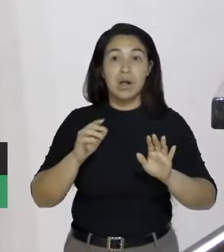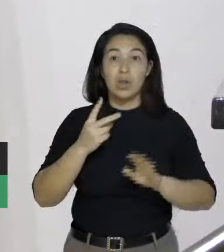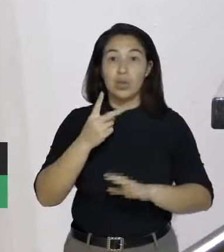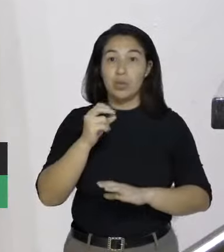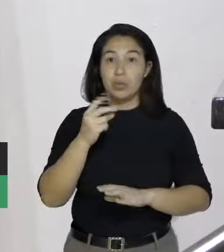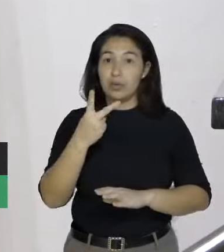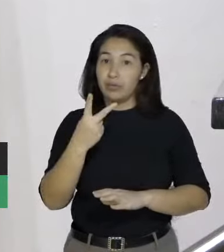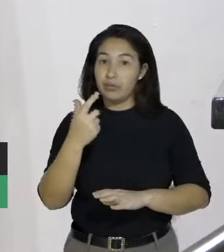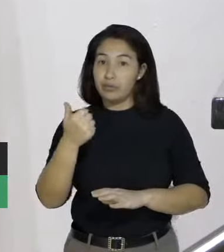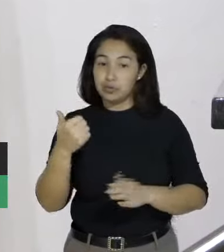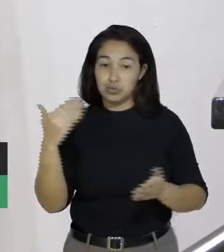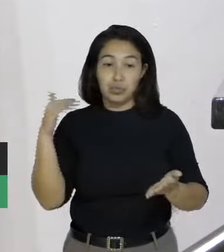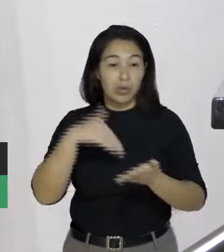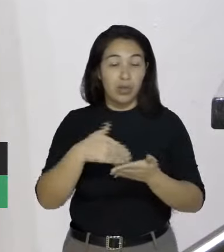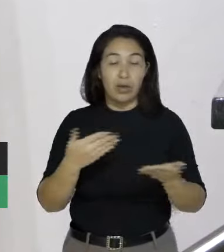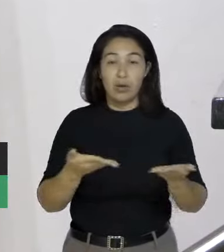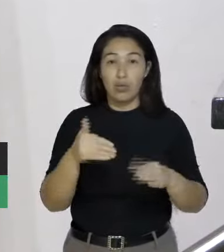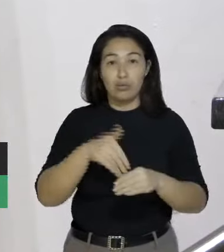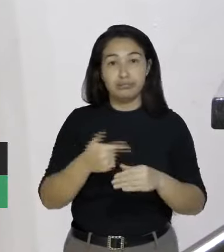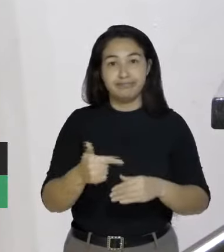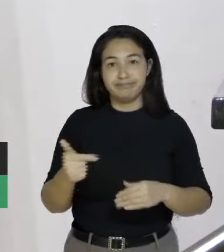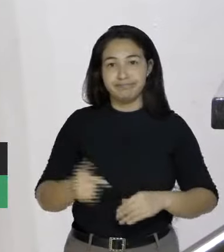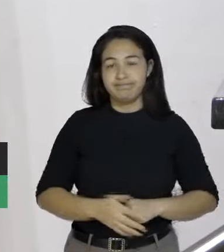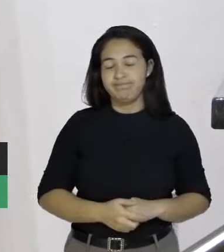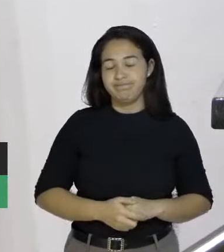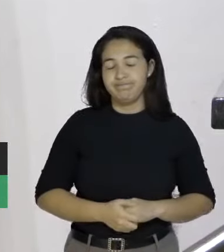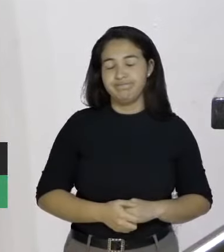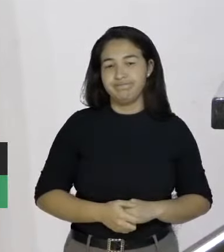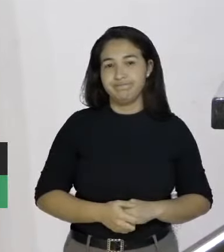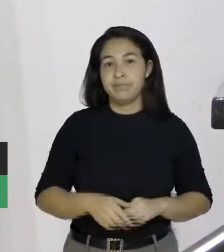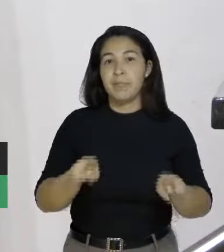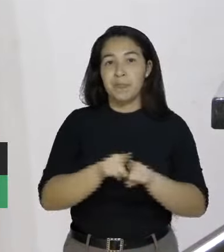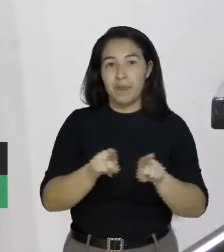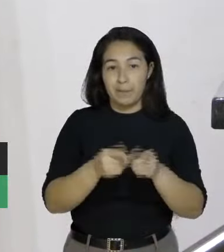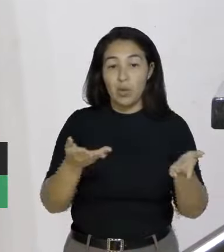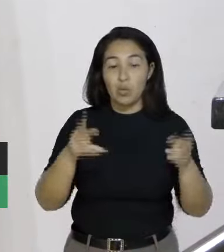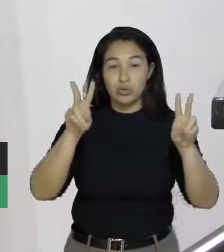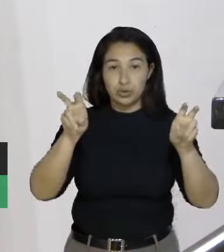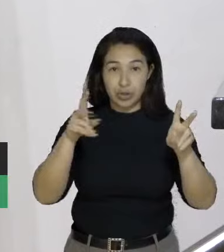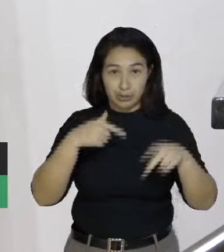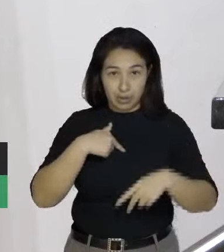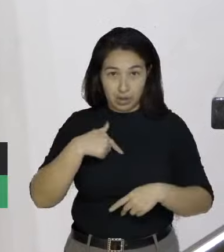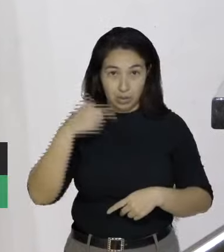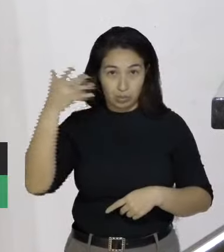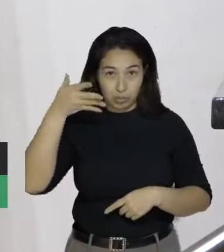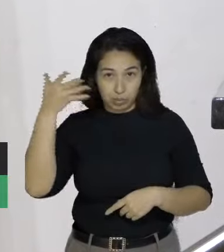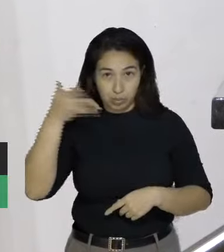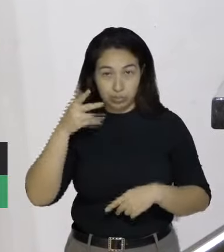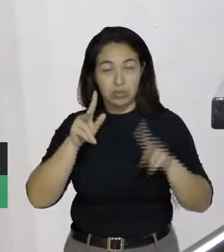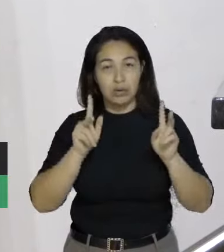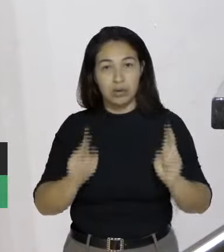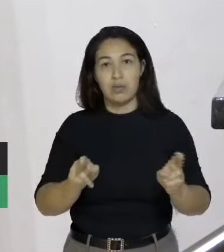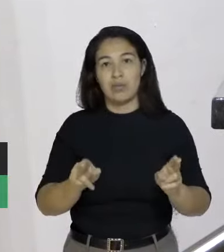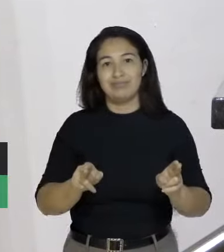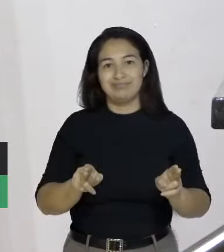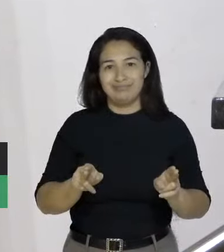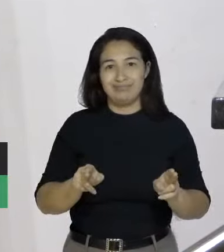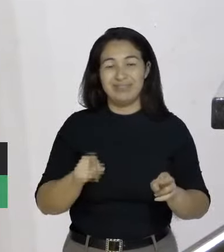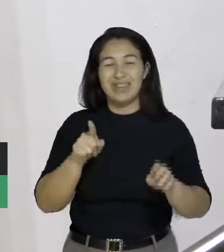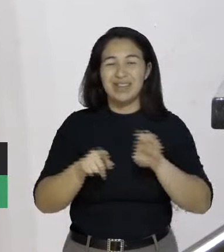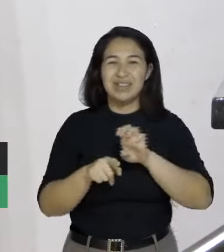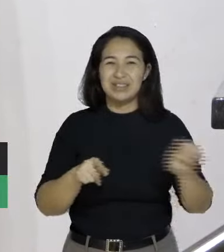bem e o que eu quero falar hoje também se assemelha muito assunto né como a esquerda embaça as coisas